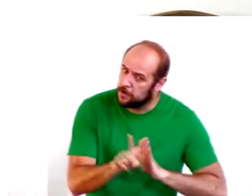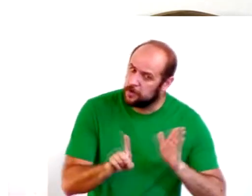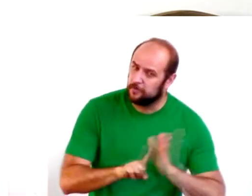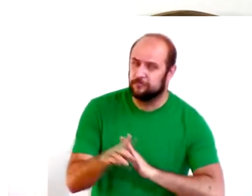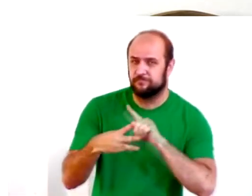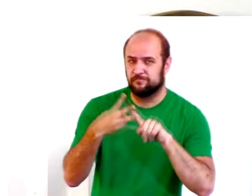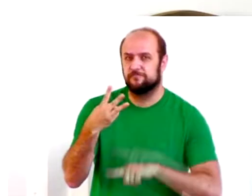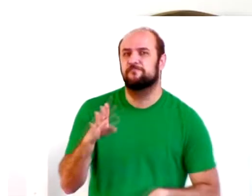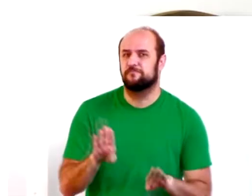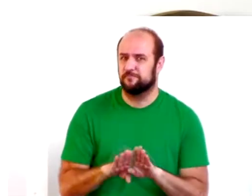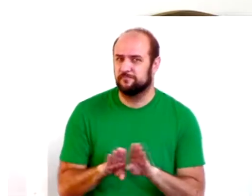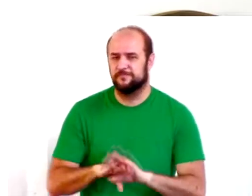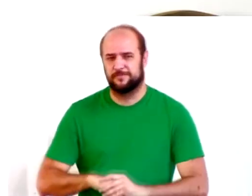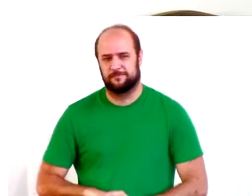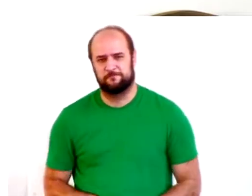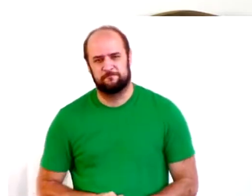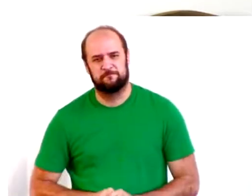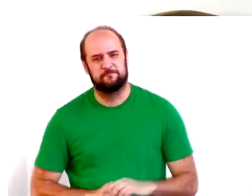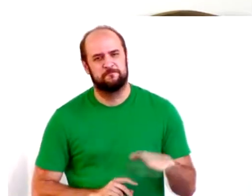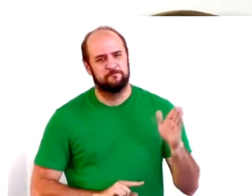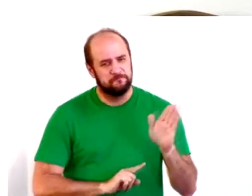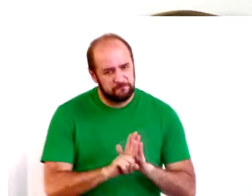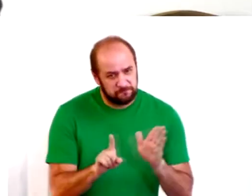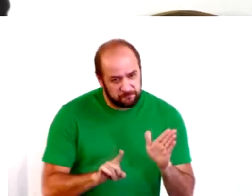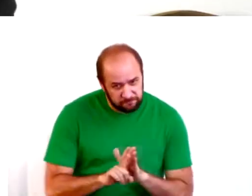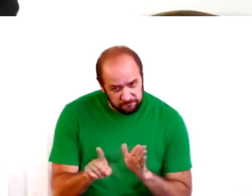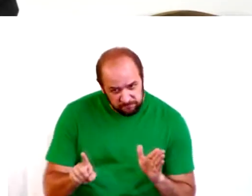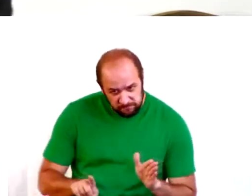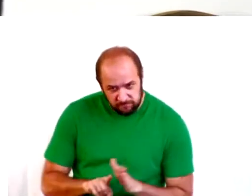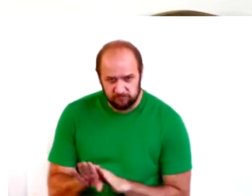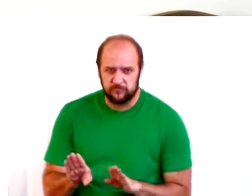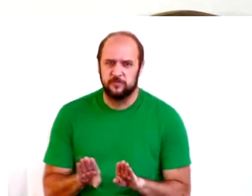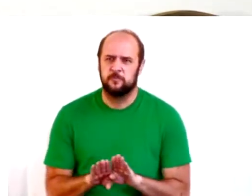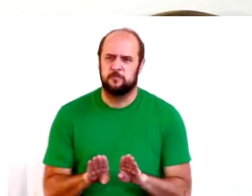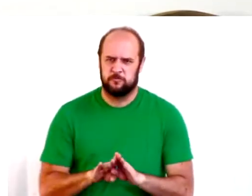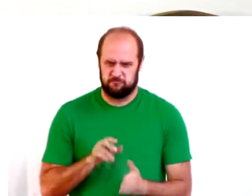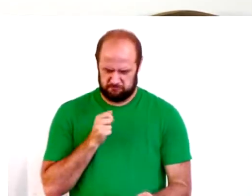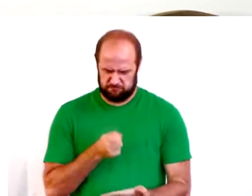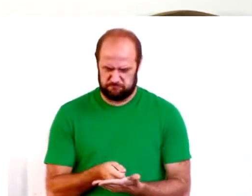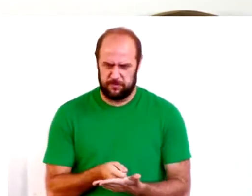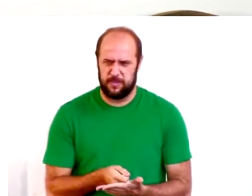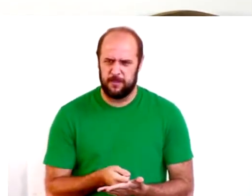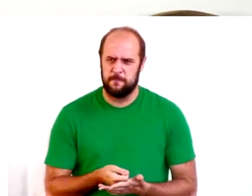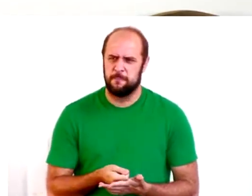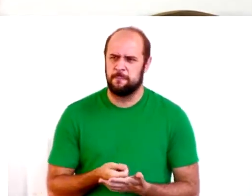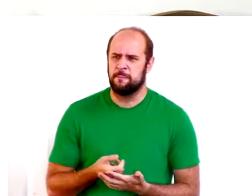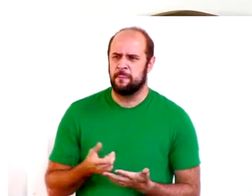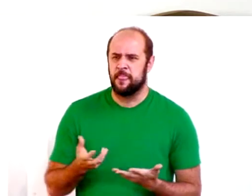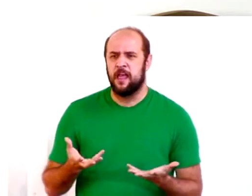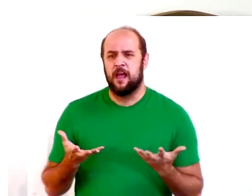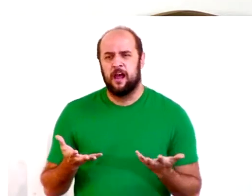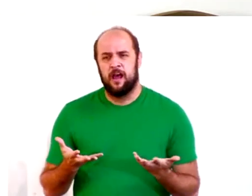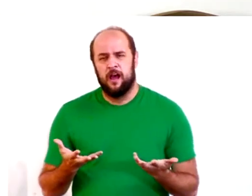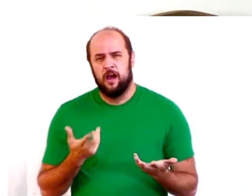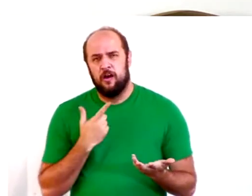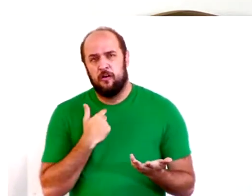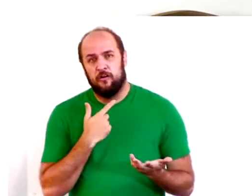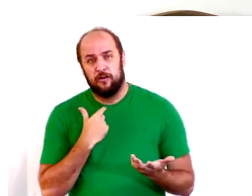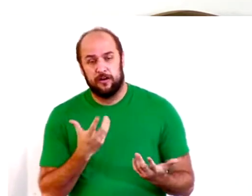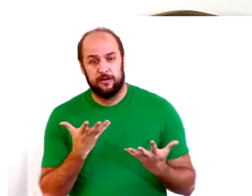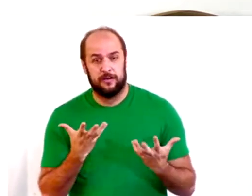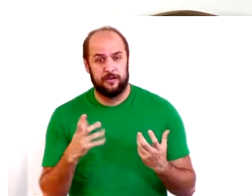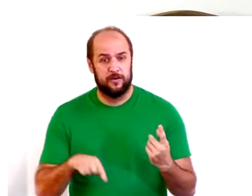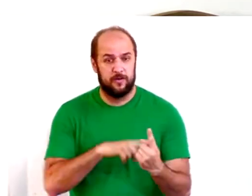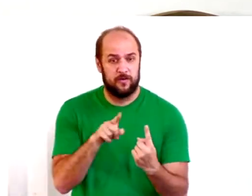perguntas. Minhas perguntas normalmente são incisivas e elas têm de alguma maneira